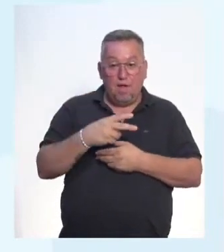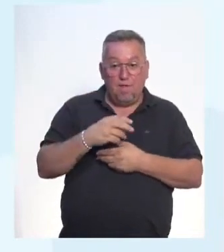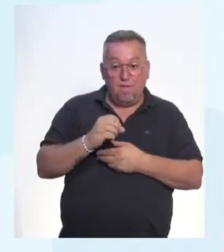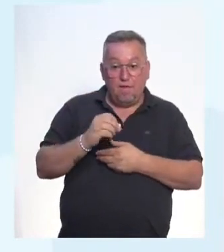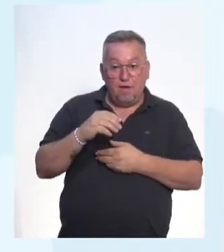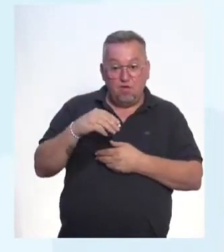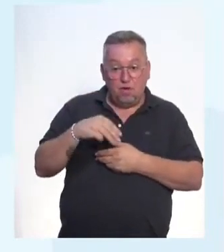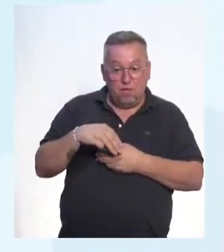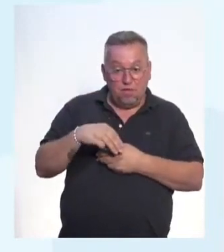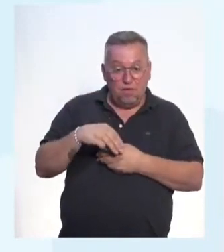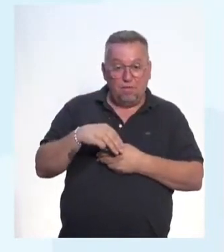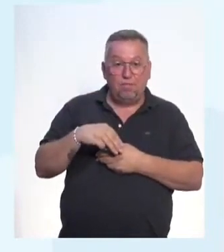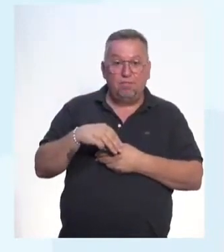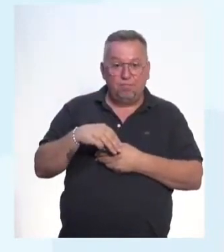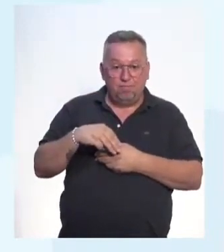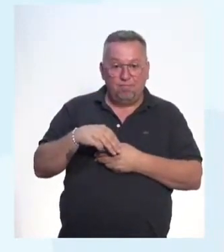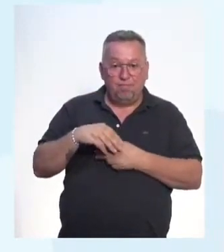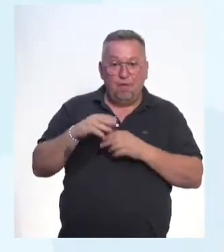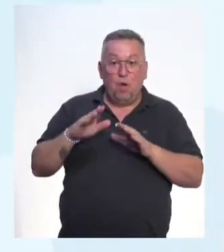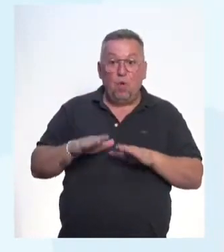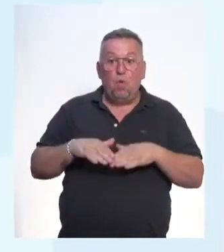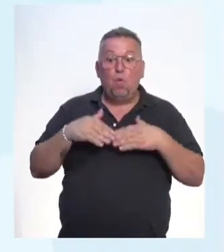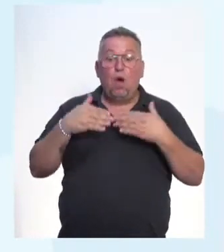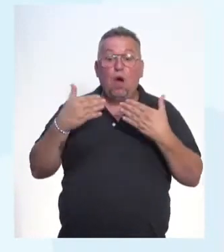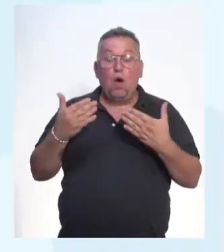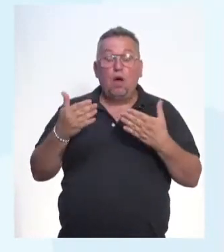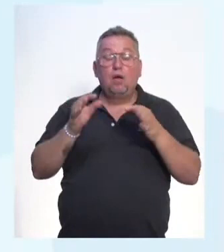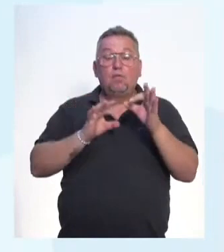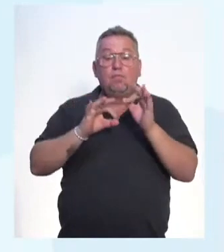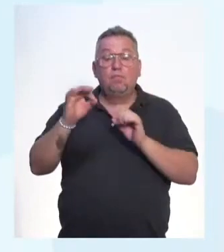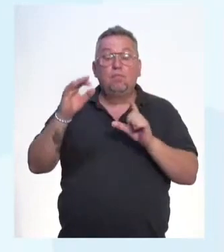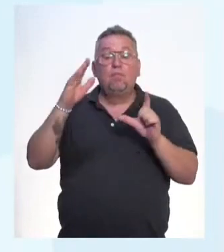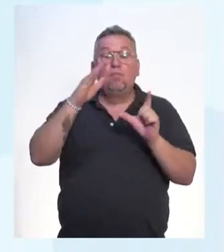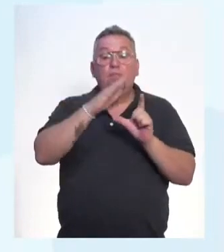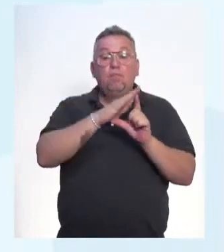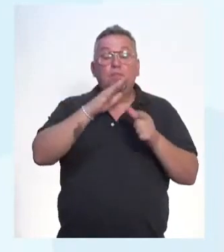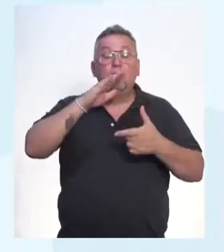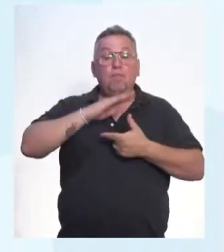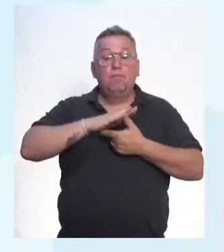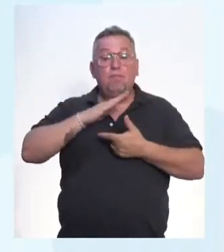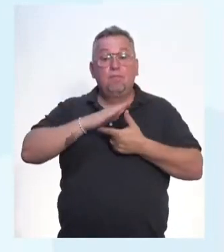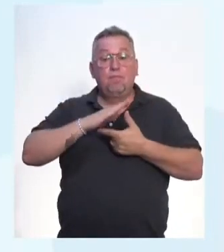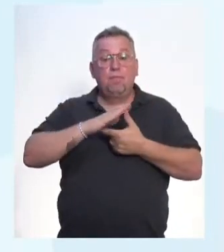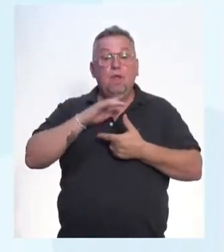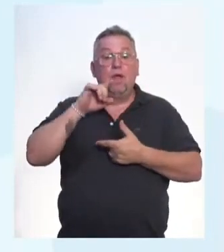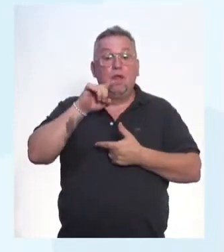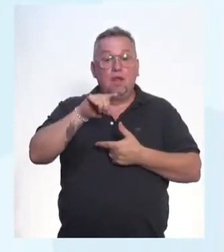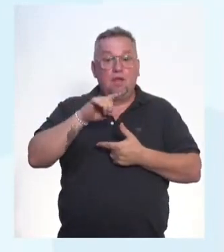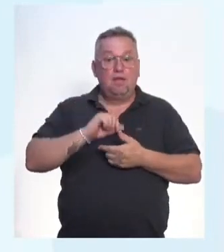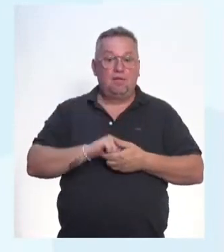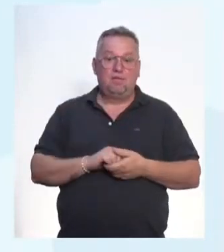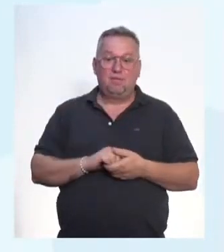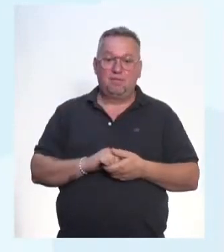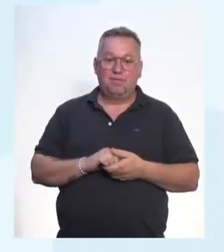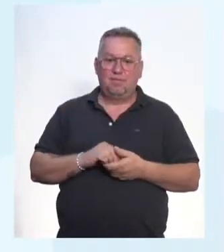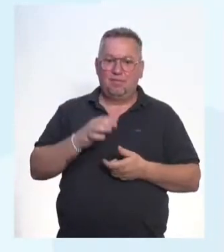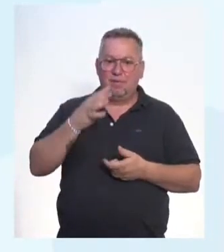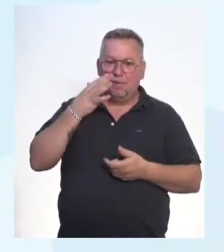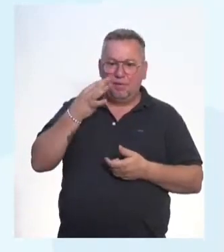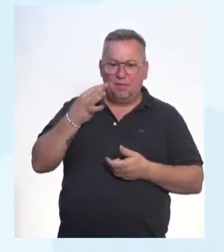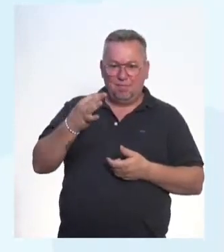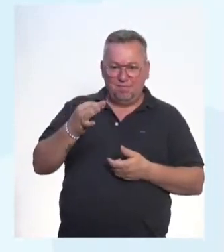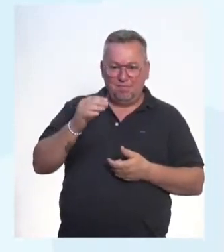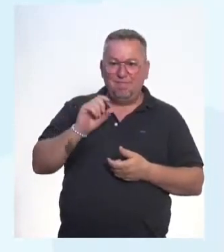20 centímetros. Qual a medida da hipotenusa desse triângulo?